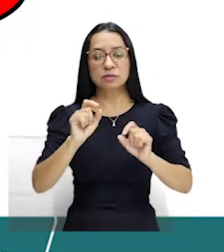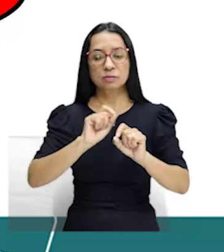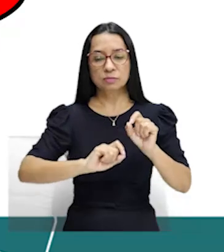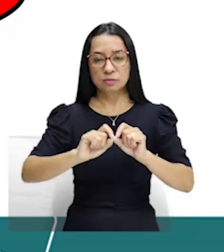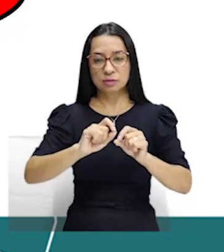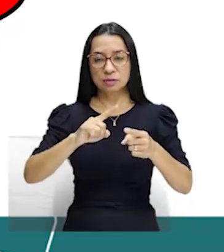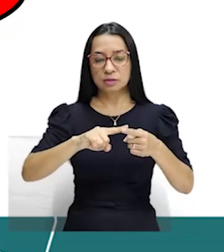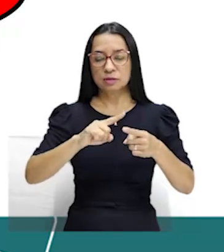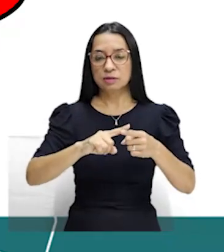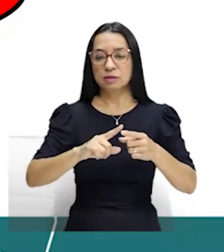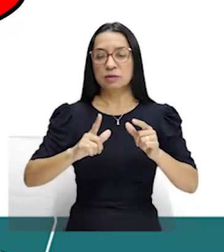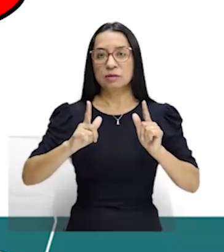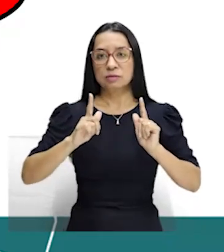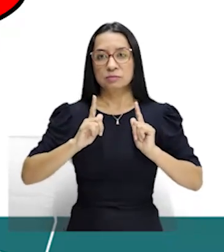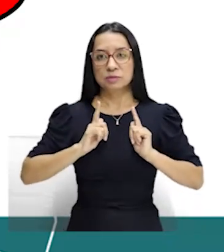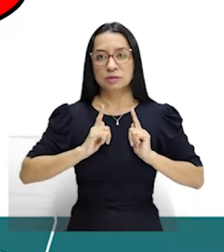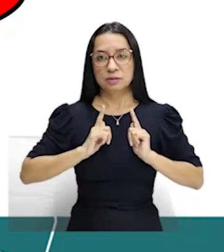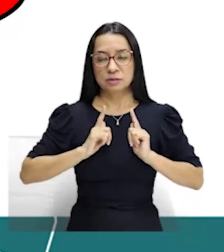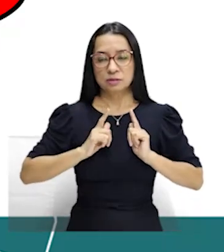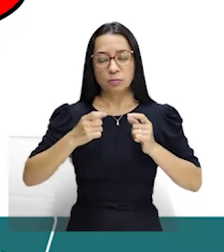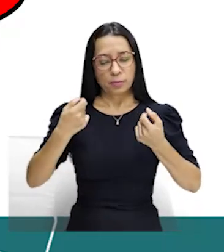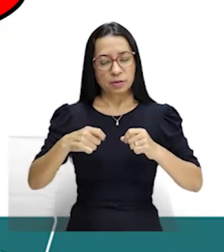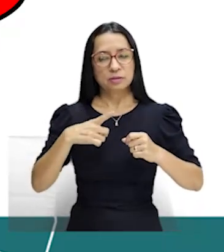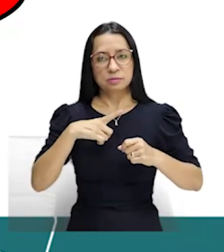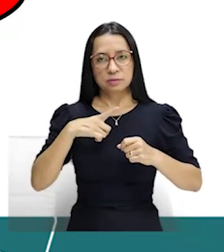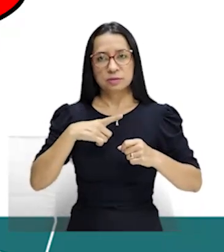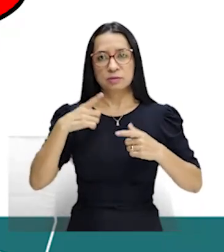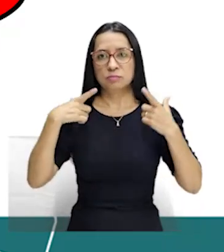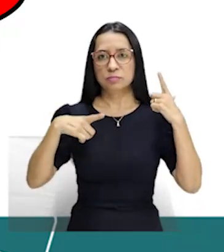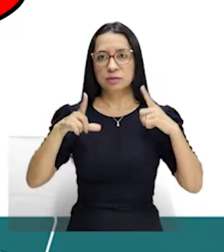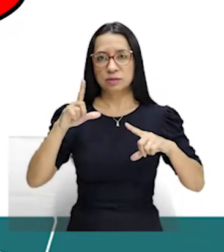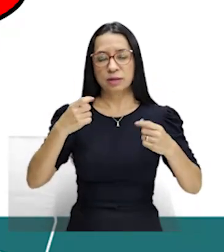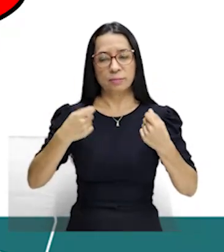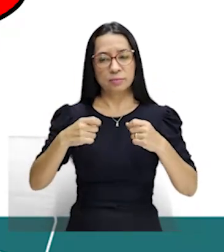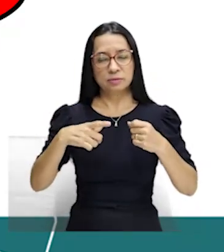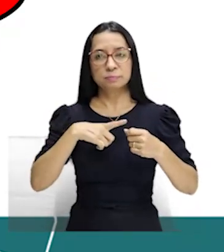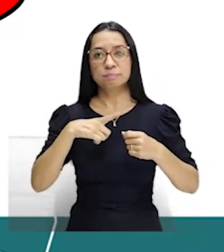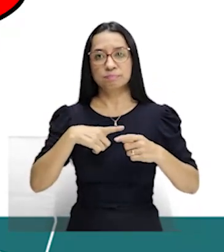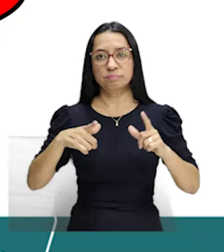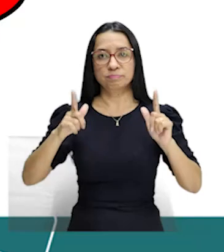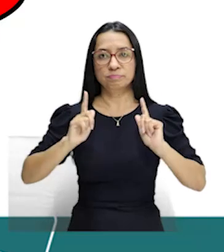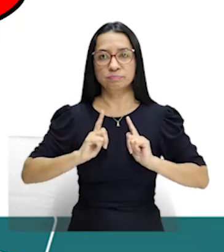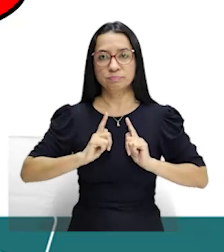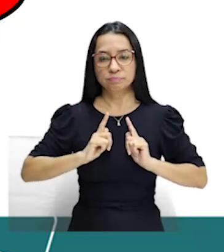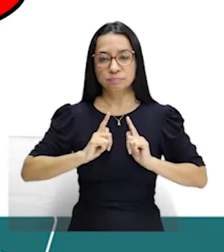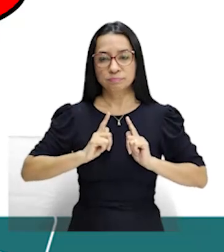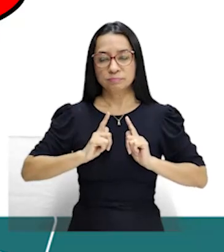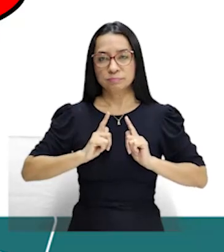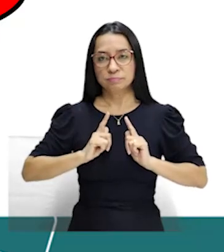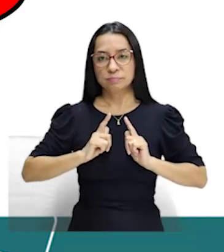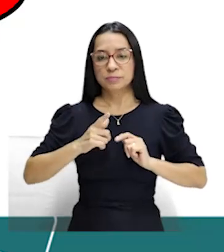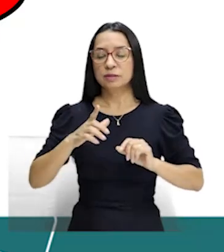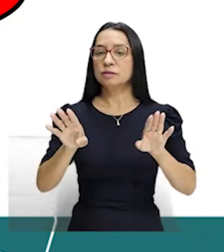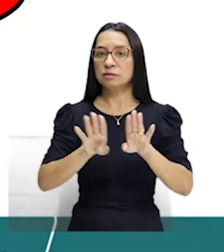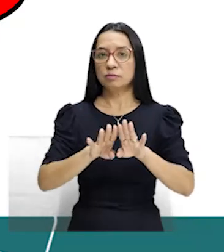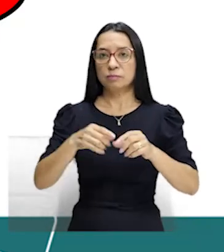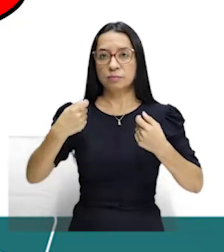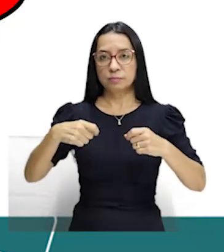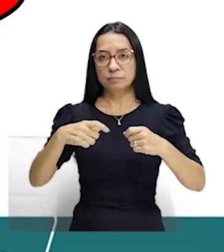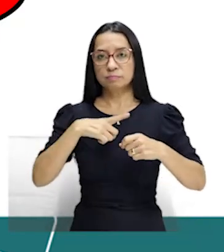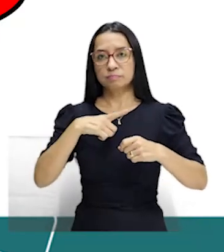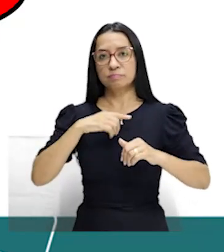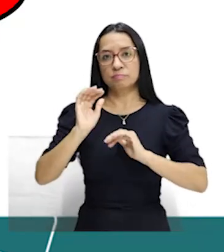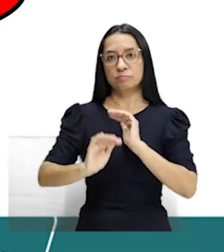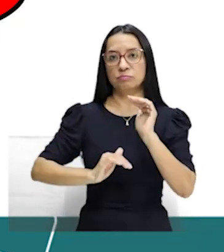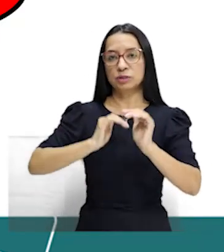descanso deve ter o descanso, o lazer deve ter descanso, deve ter o